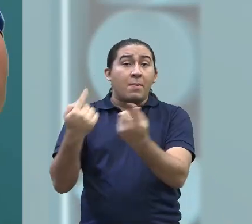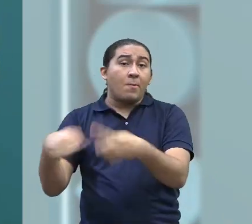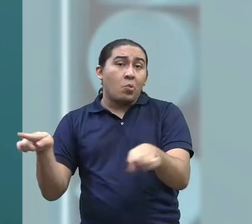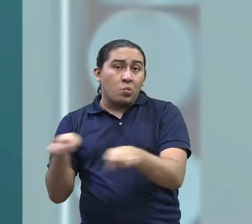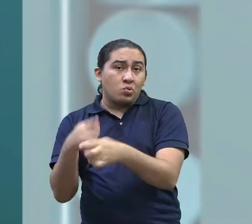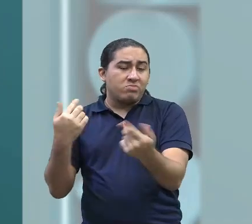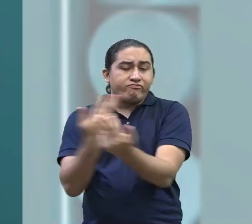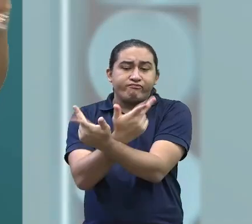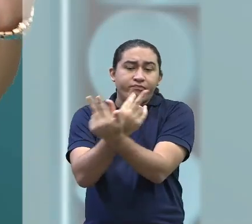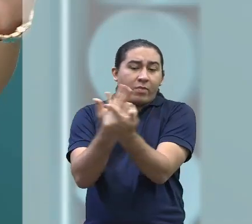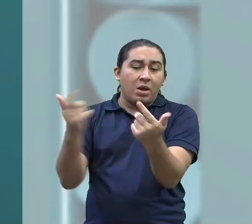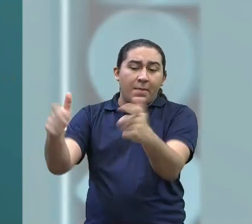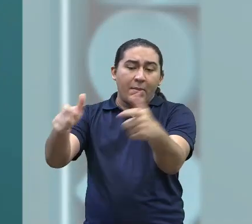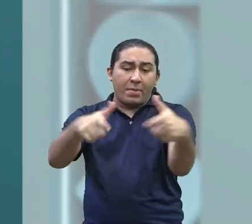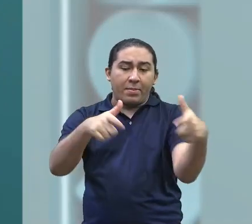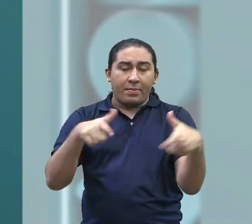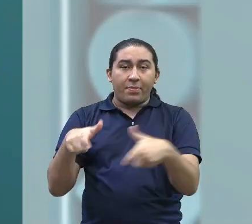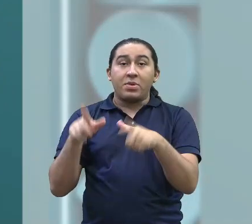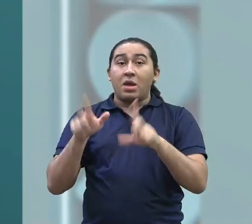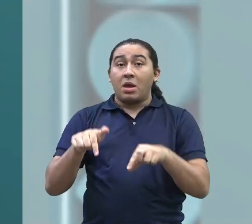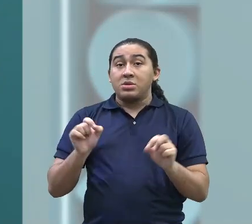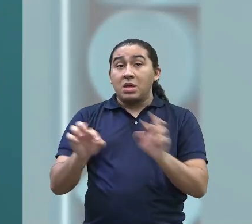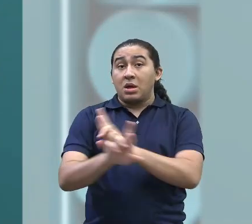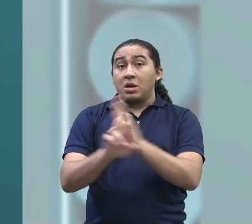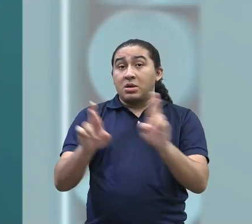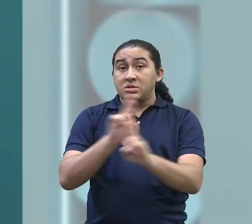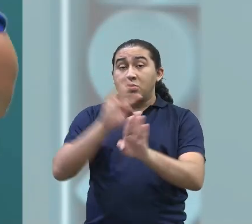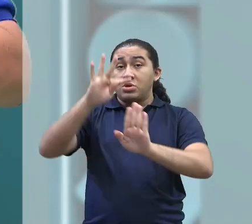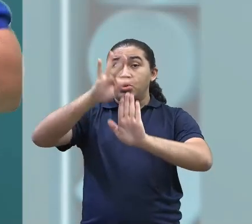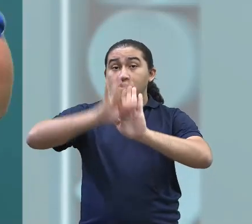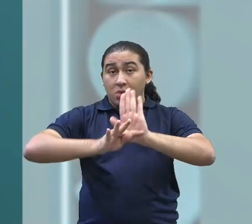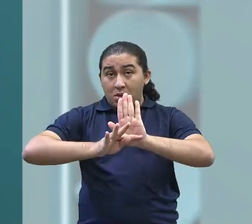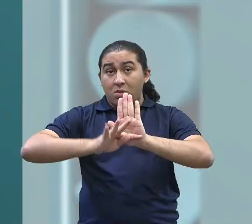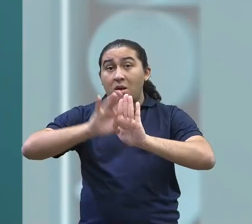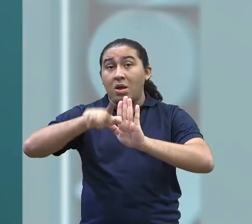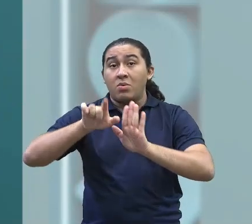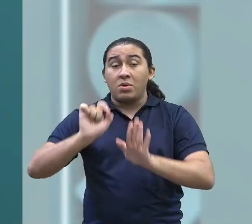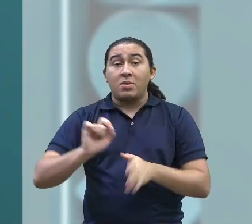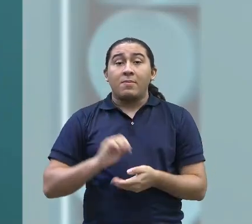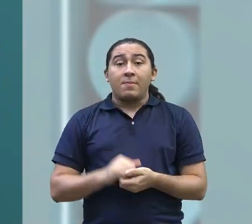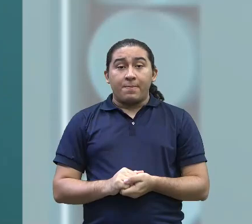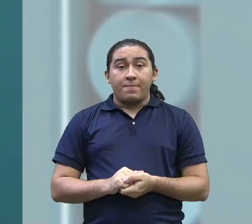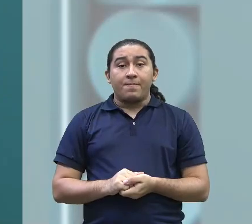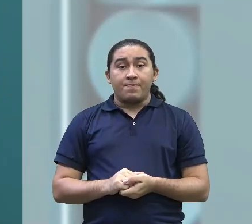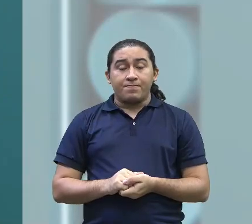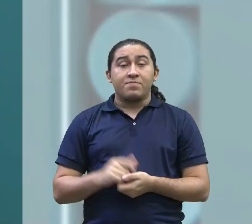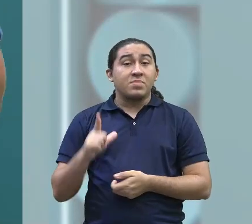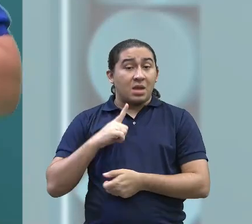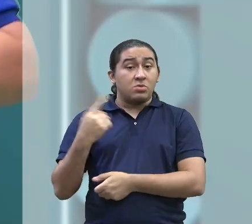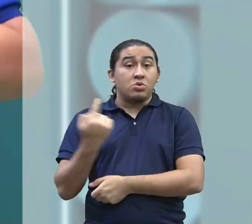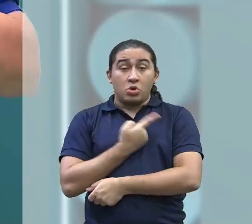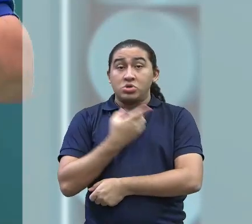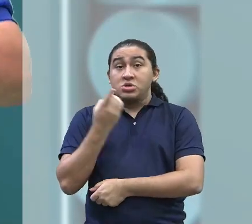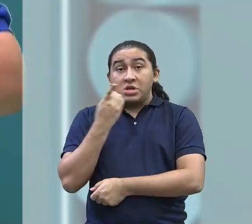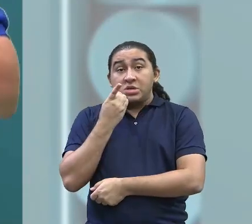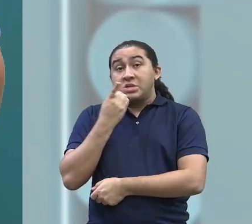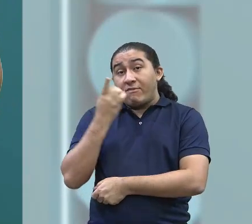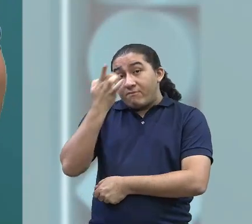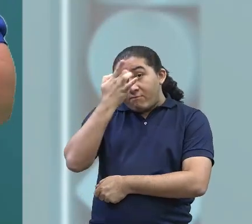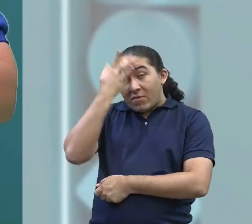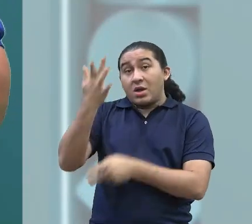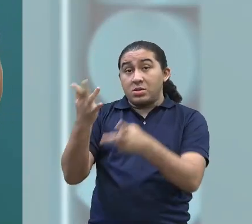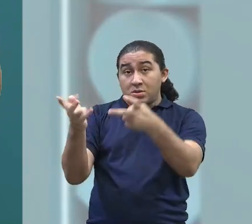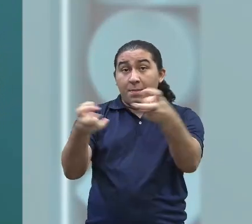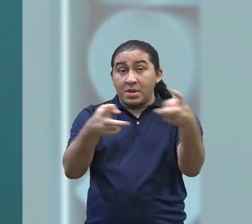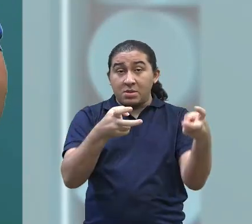músicas, enfim, a intertextualidade, turma, ela está no nosso cotidiano. E ao longo